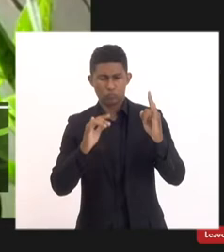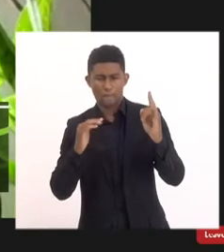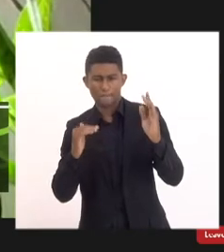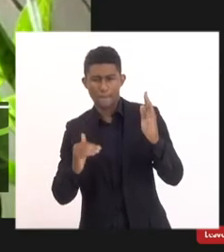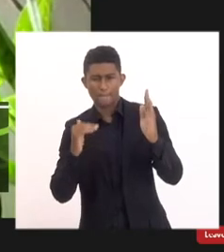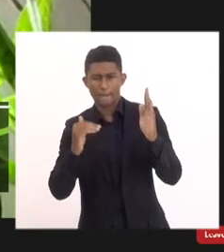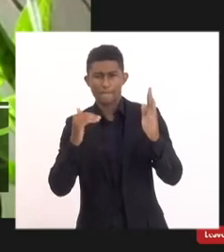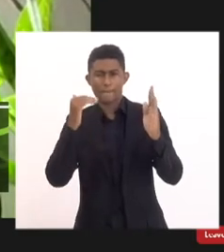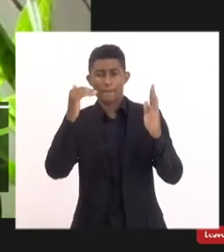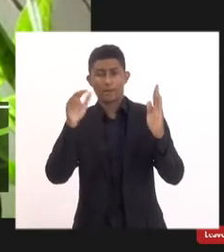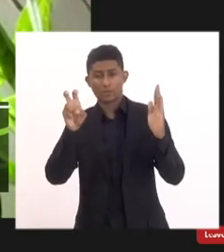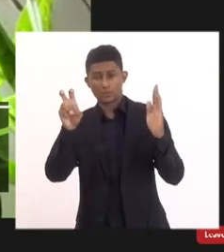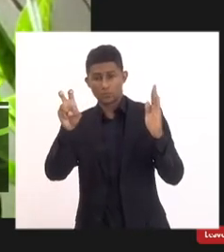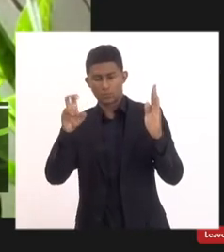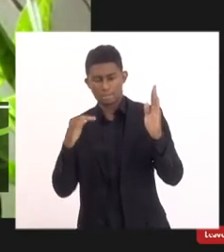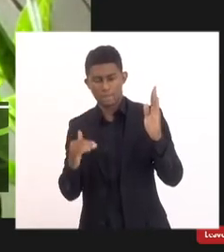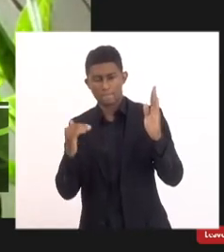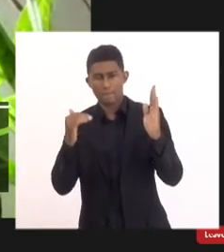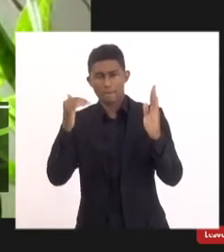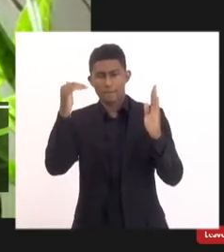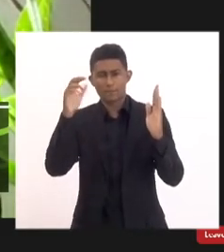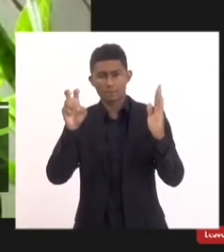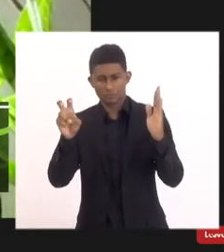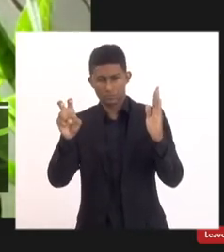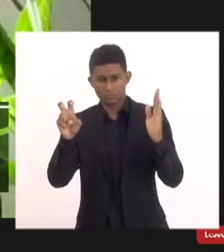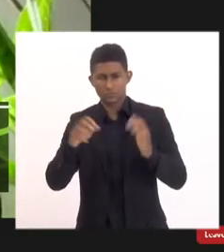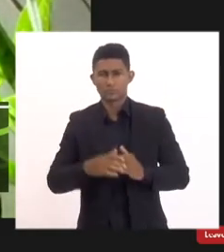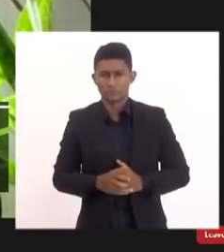tem uns 30